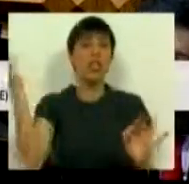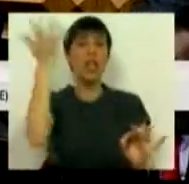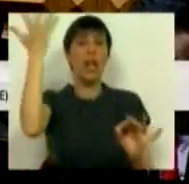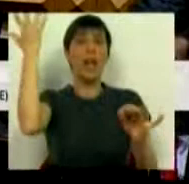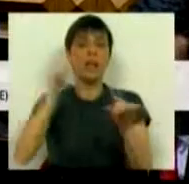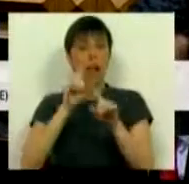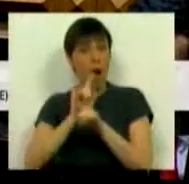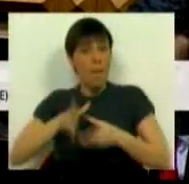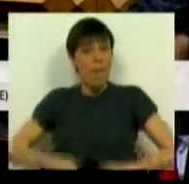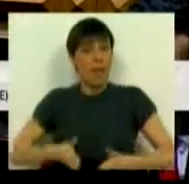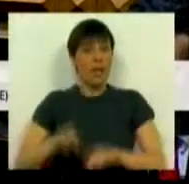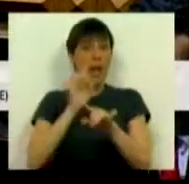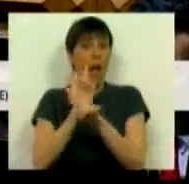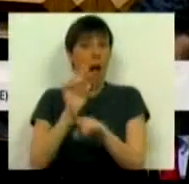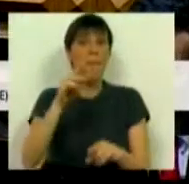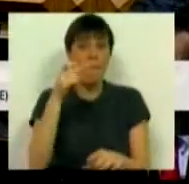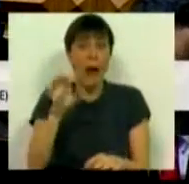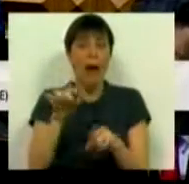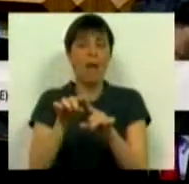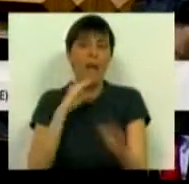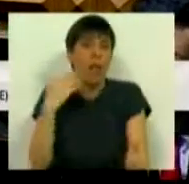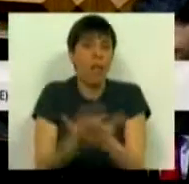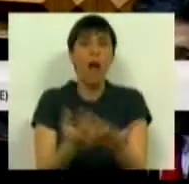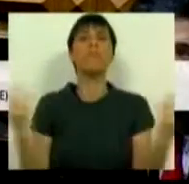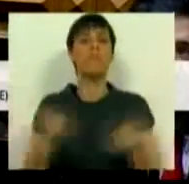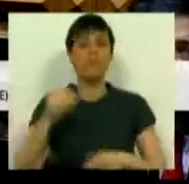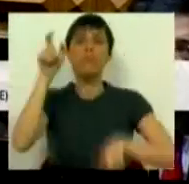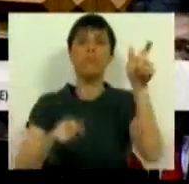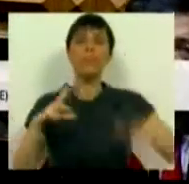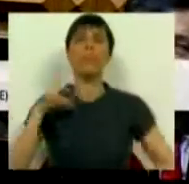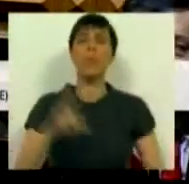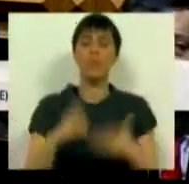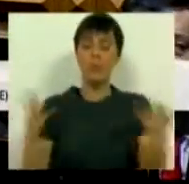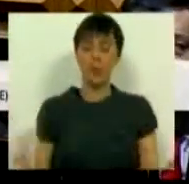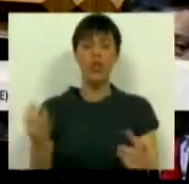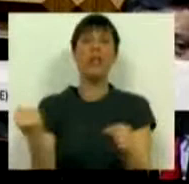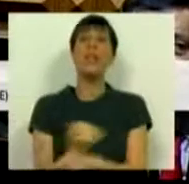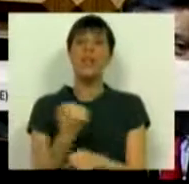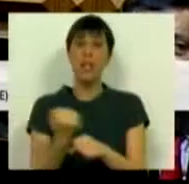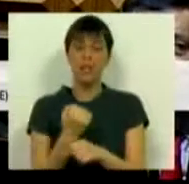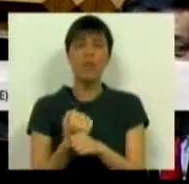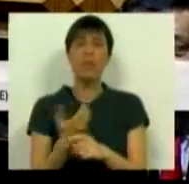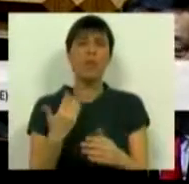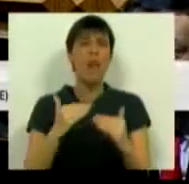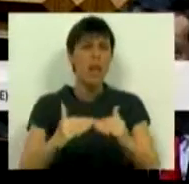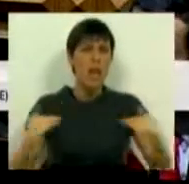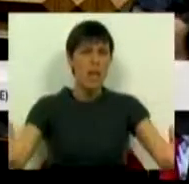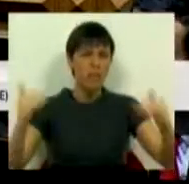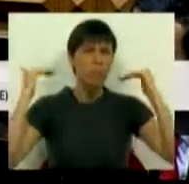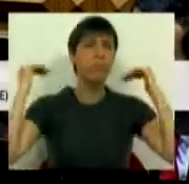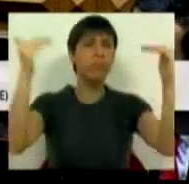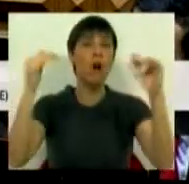que essa maternidade tem prestado aos portugueses. Serviços ao mais alto